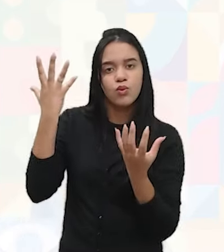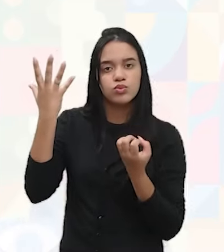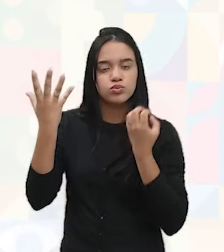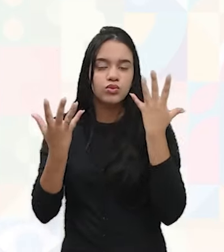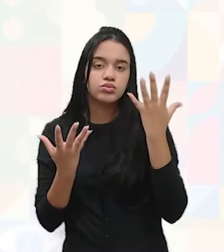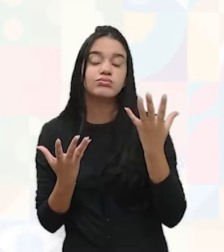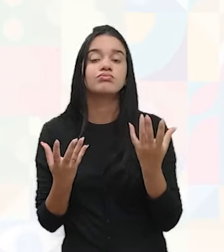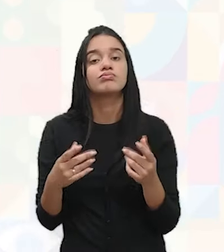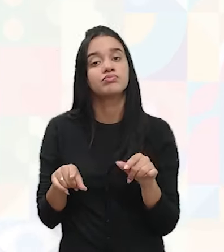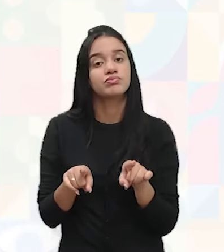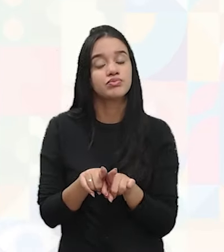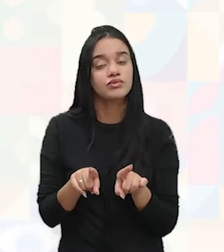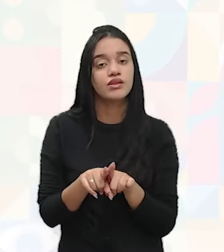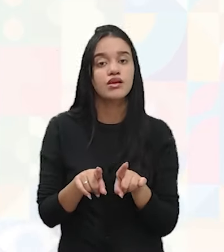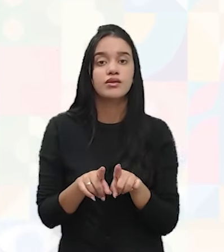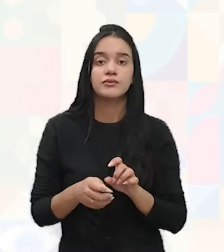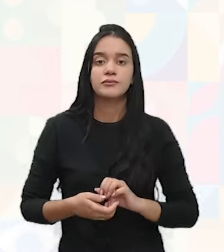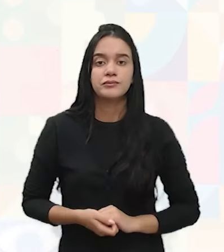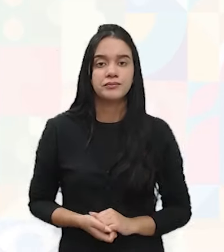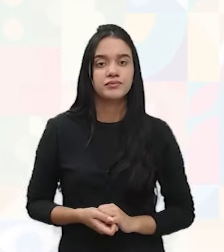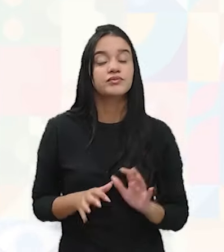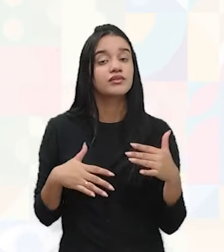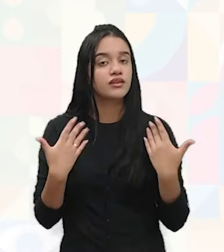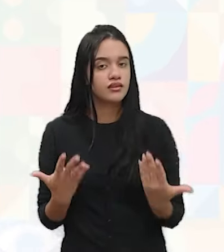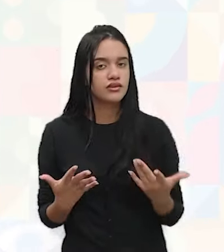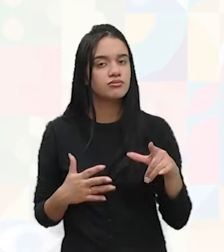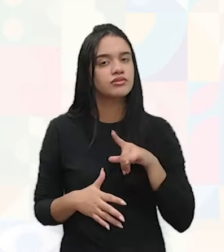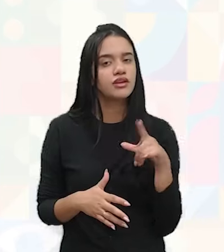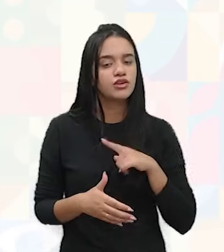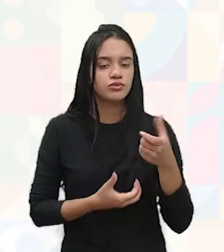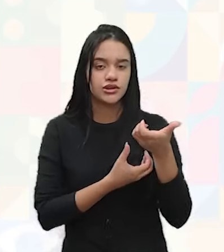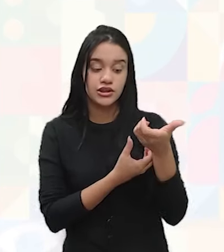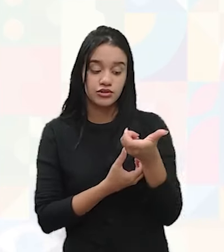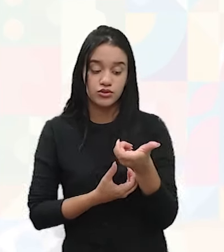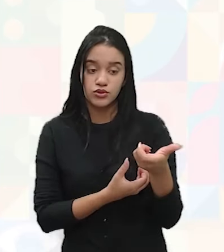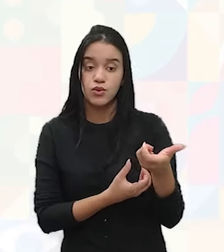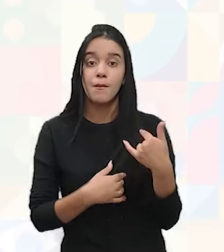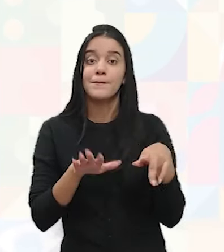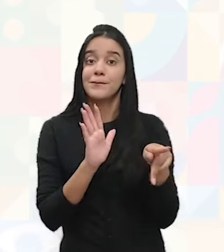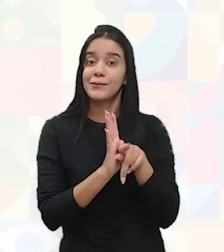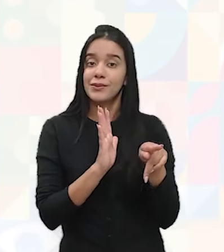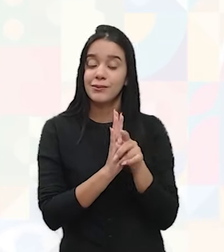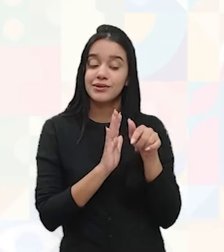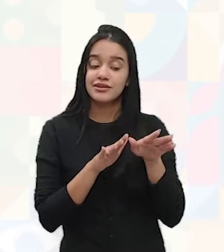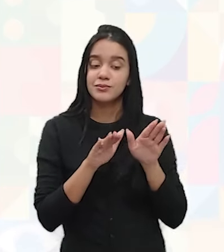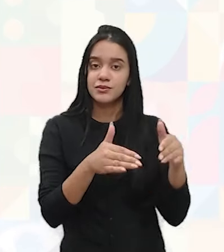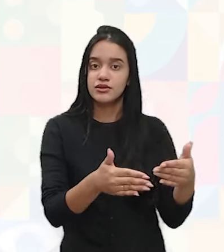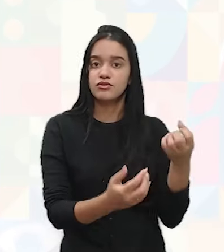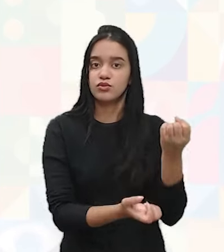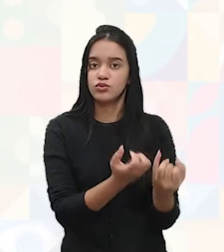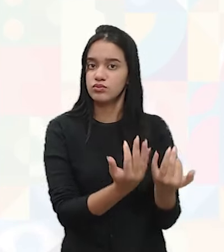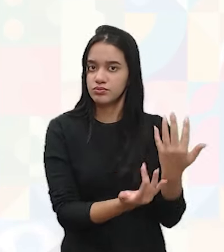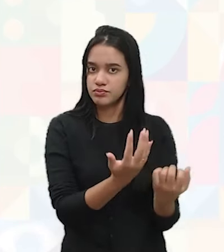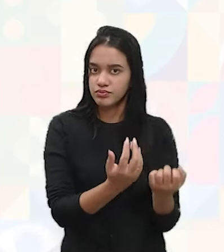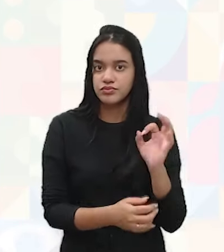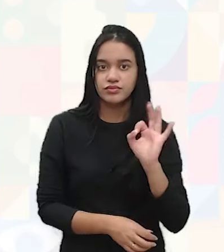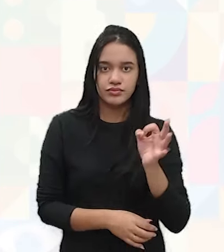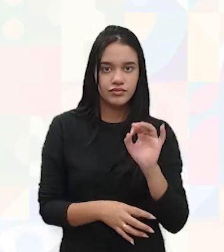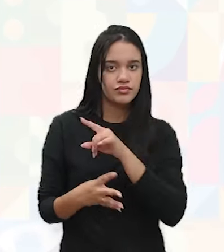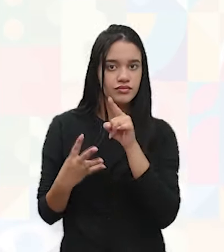é feito a partir de metais pirofóricos então há um específico para esse tipo de incêndio tá bom de classe